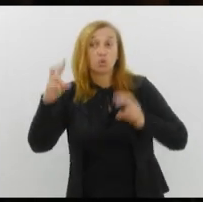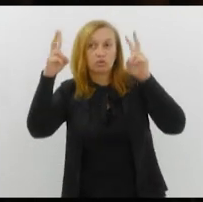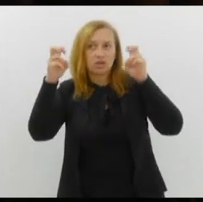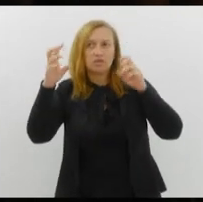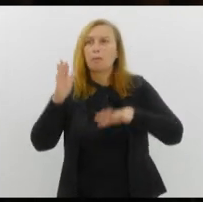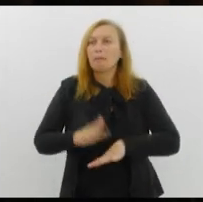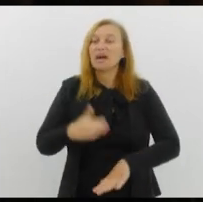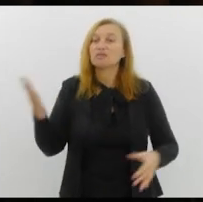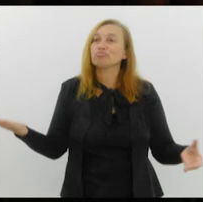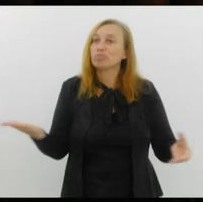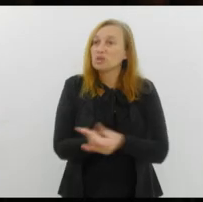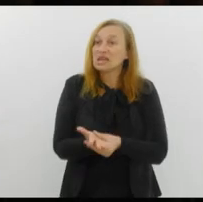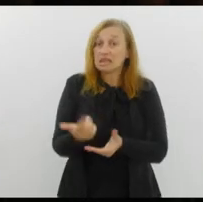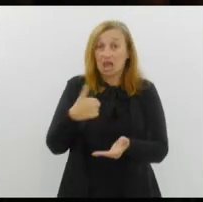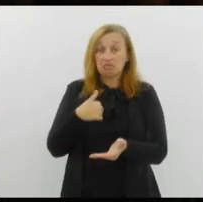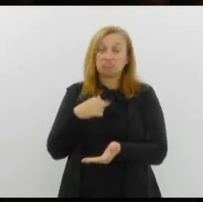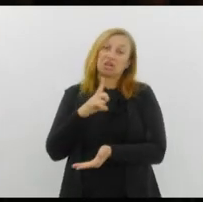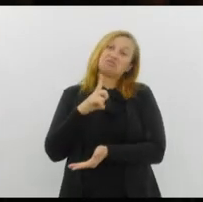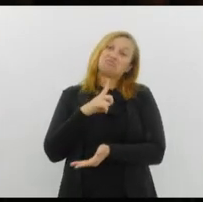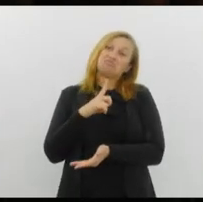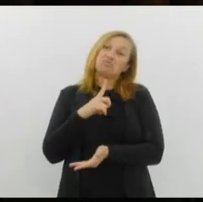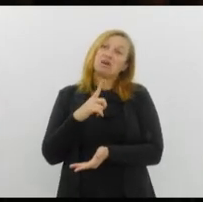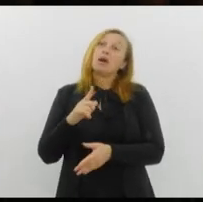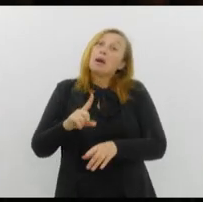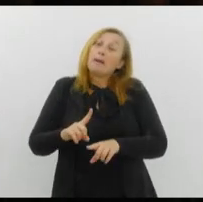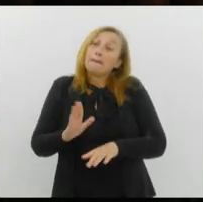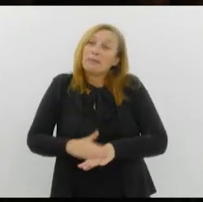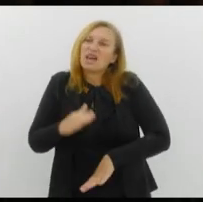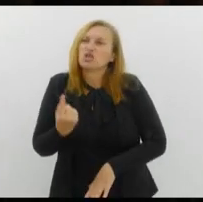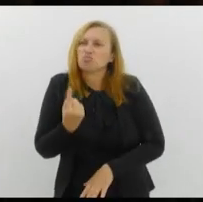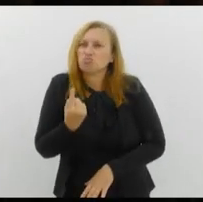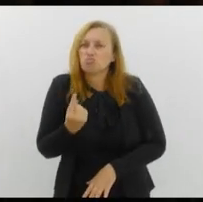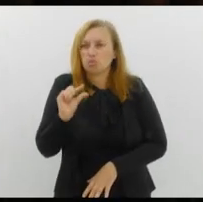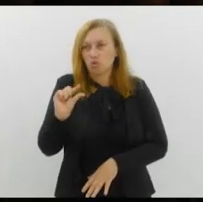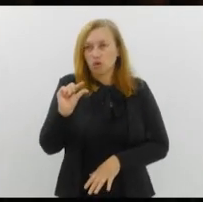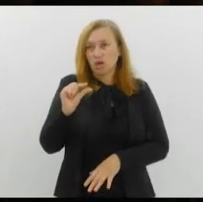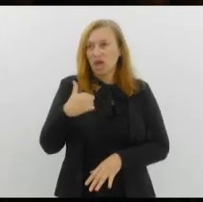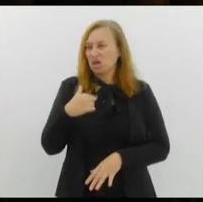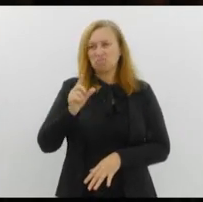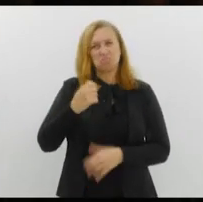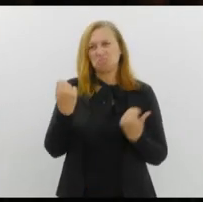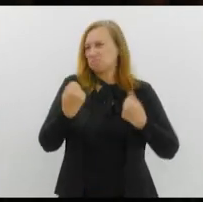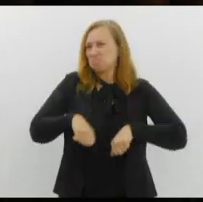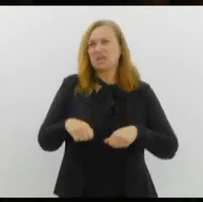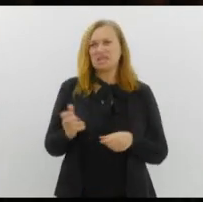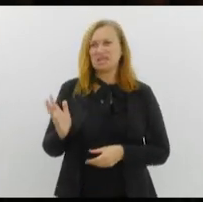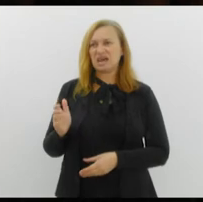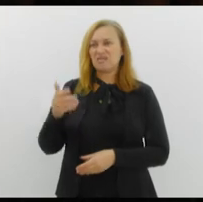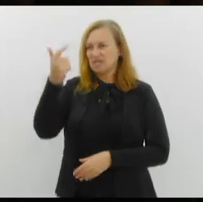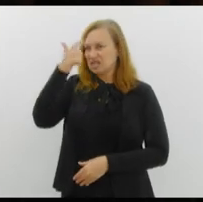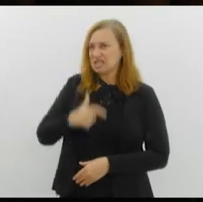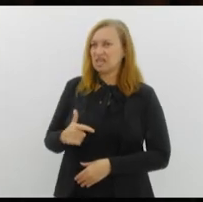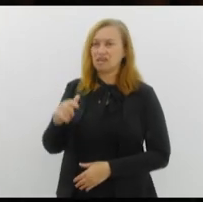um processo que eu vou tomar. E mais um... Eu não precisava nem me candidatar a deputado, era melhor ter aberto